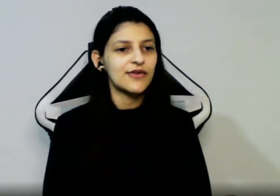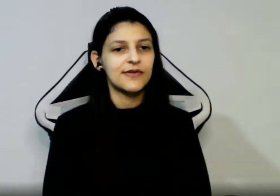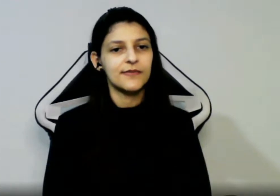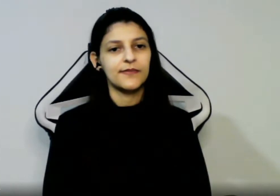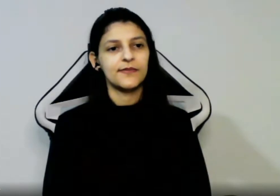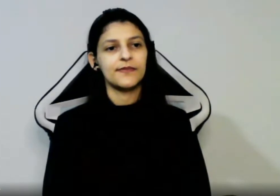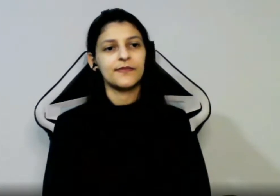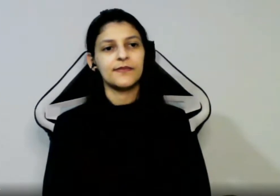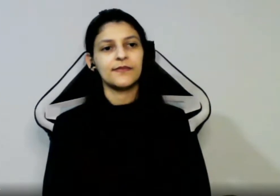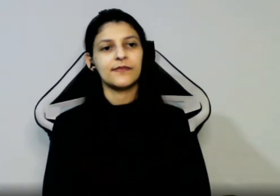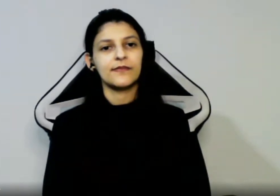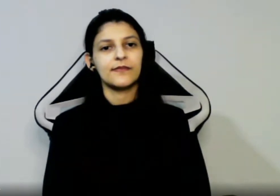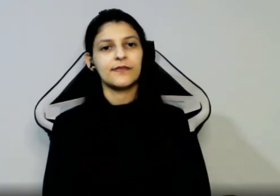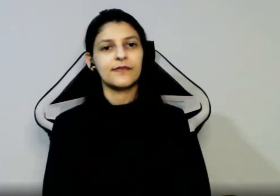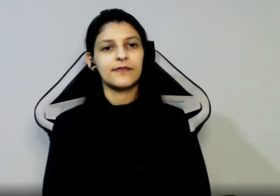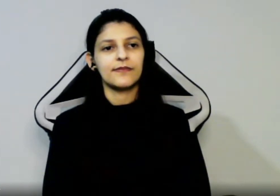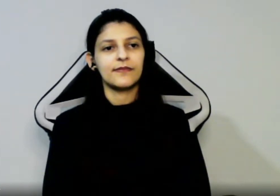vontade.